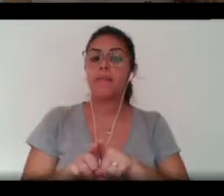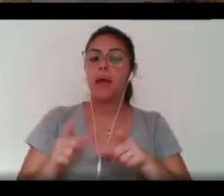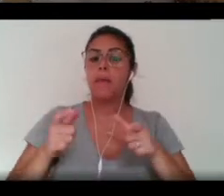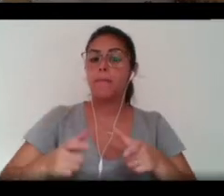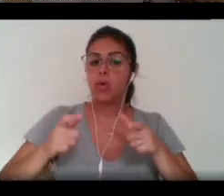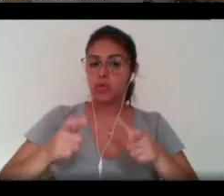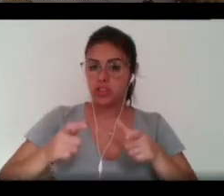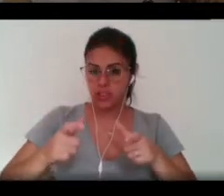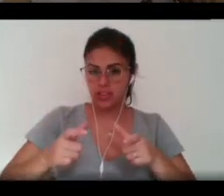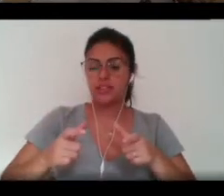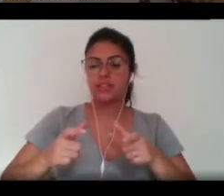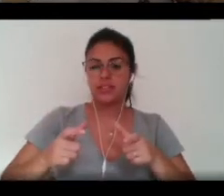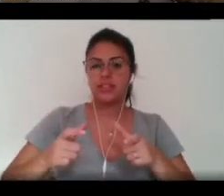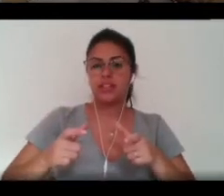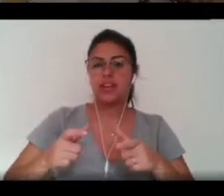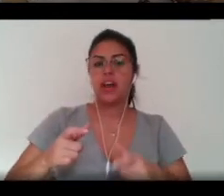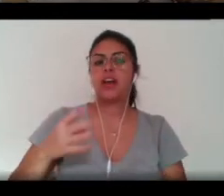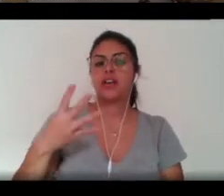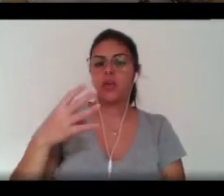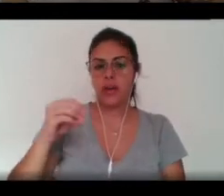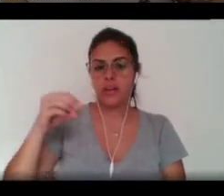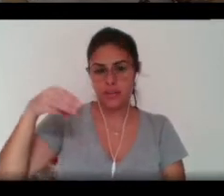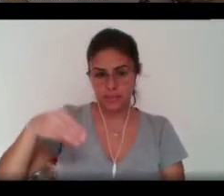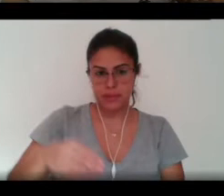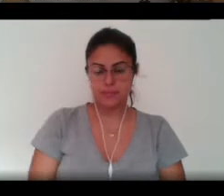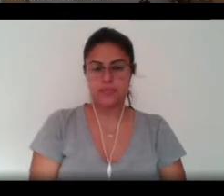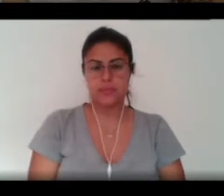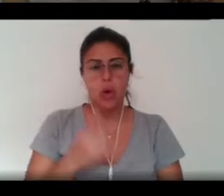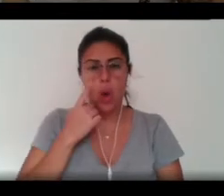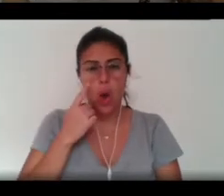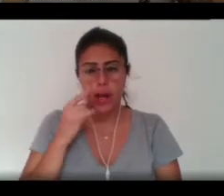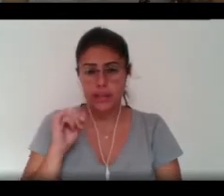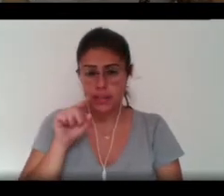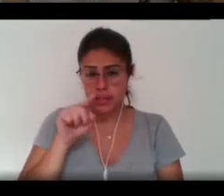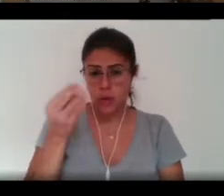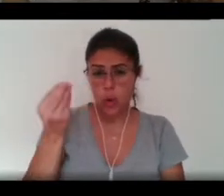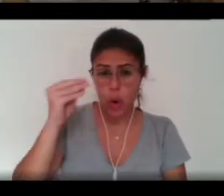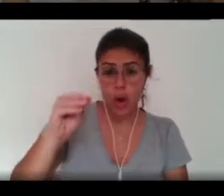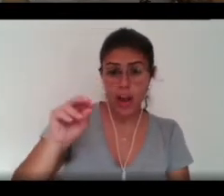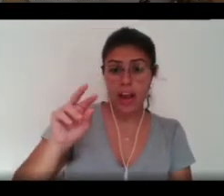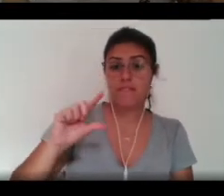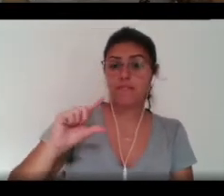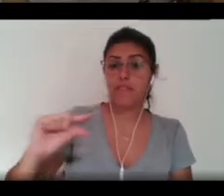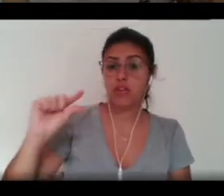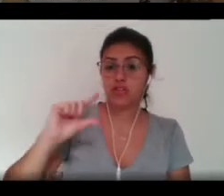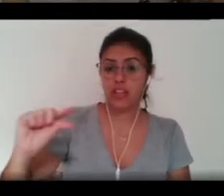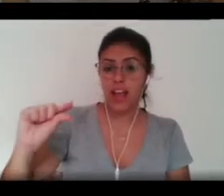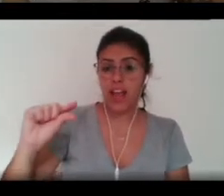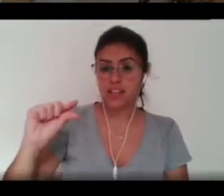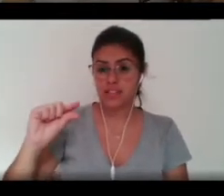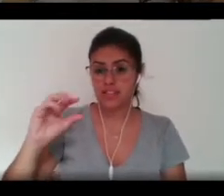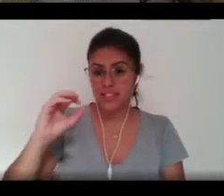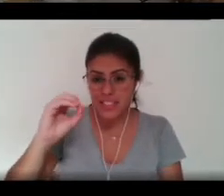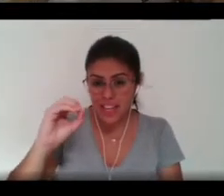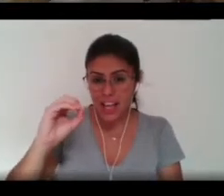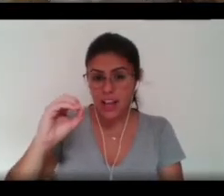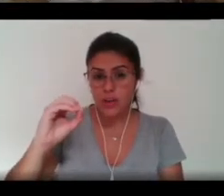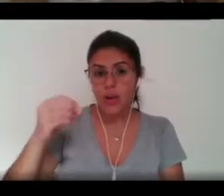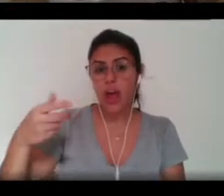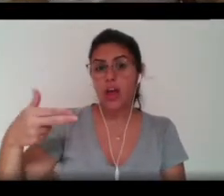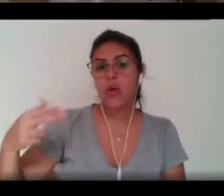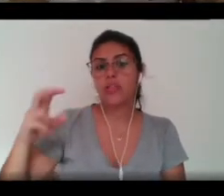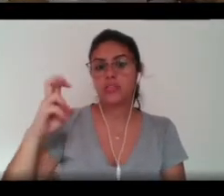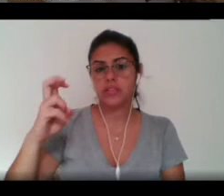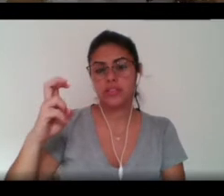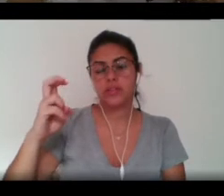metros. Observe aqui, ó, que se eu escrever V0 igual a 5 metros por segundo, eu estou dando aqui